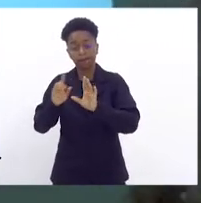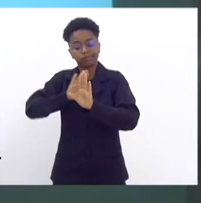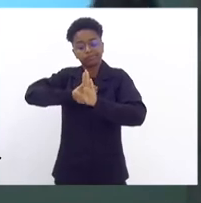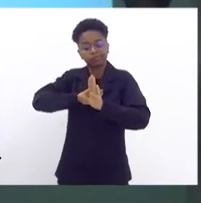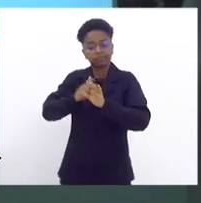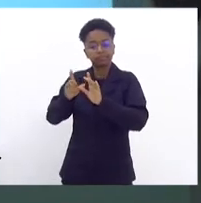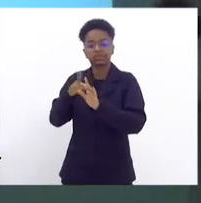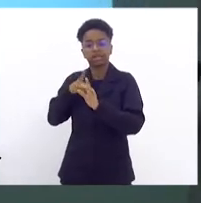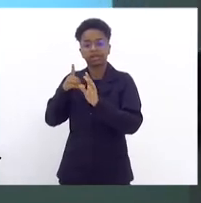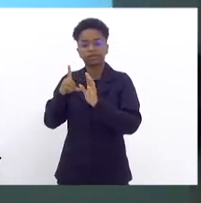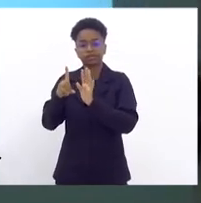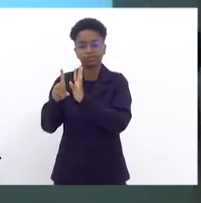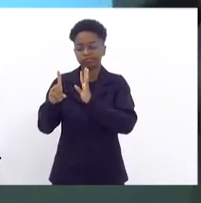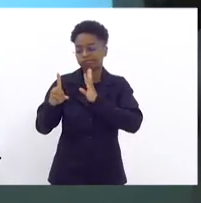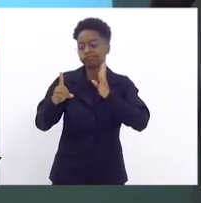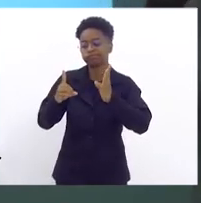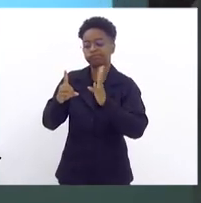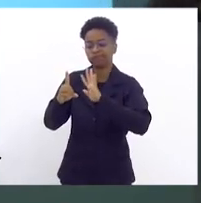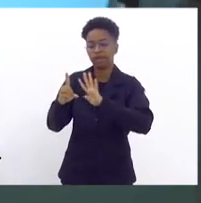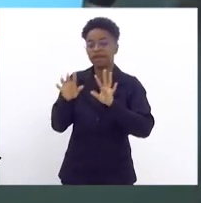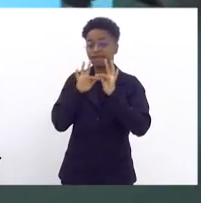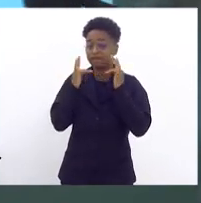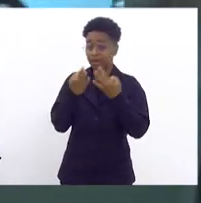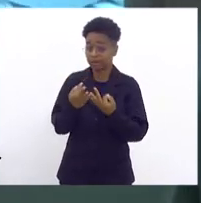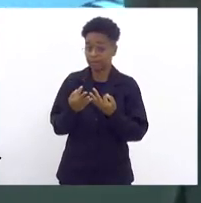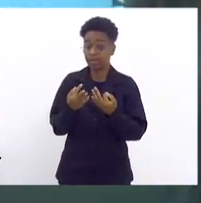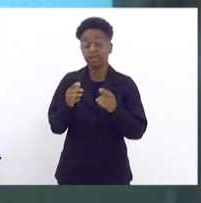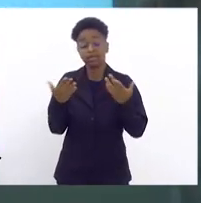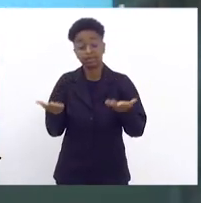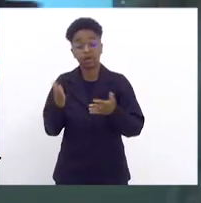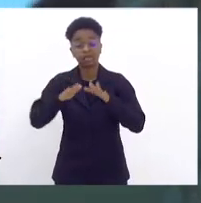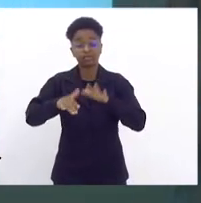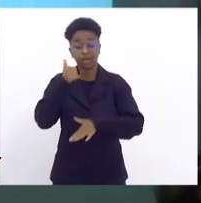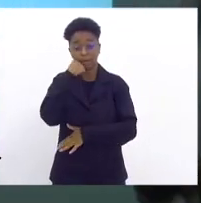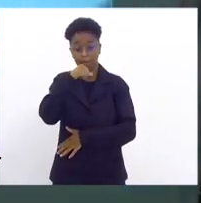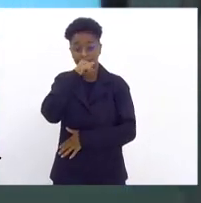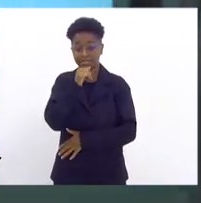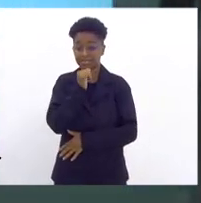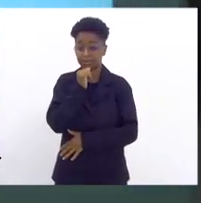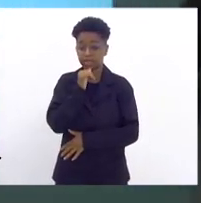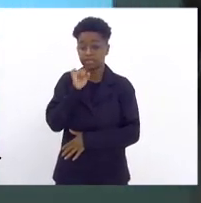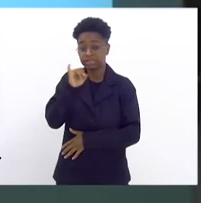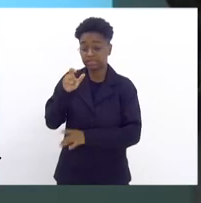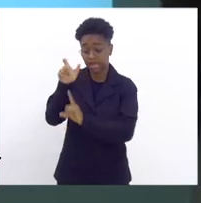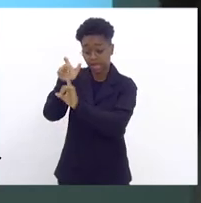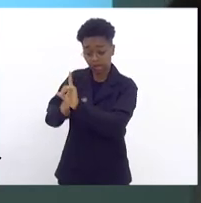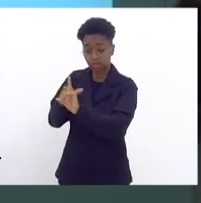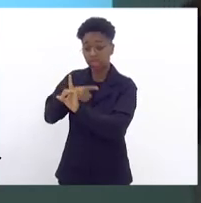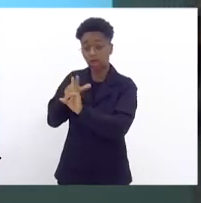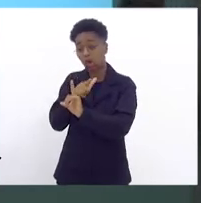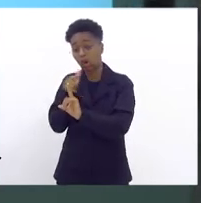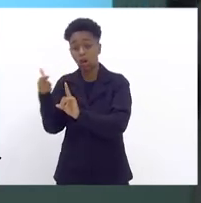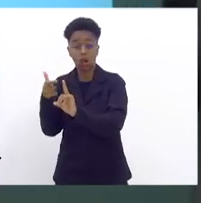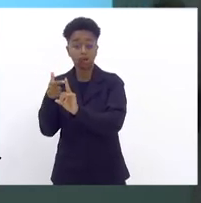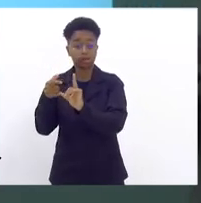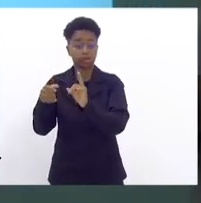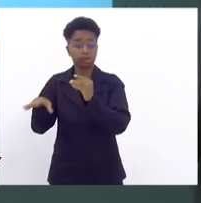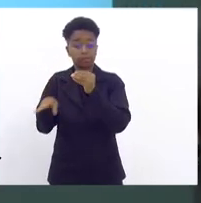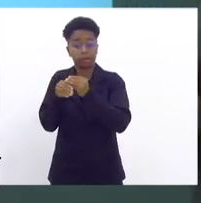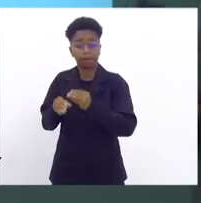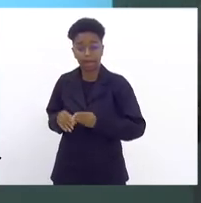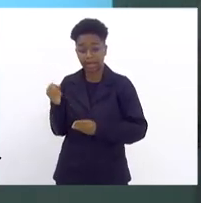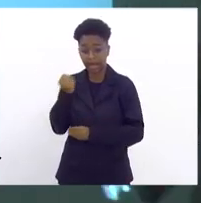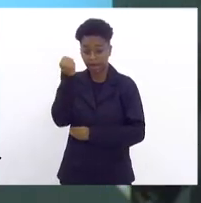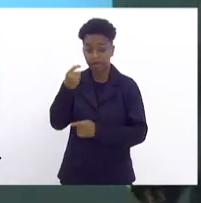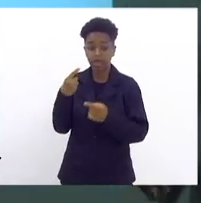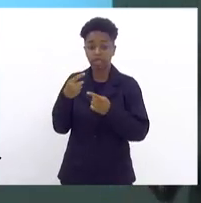do BPC muitas vezes é que essa mãe só tem gente ou autista com outros agravamentos Ela só vive com esse auxílio porque justamente ninguém quer ficar com